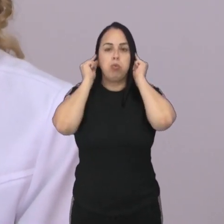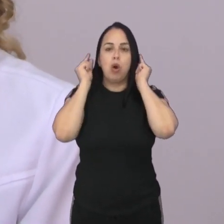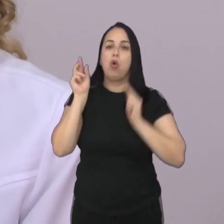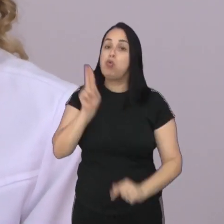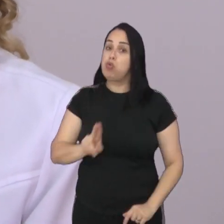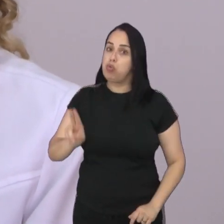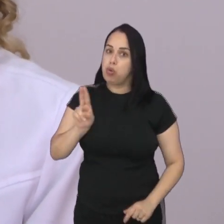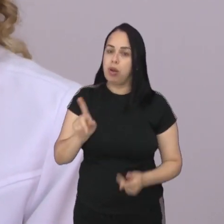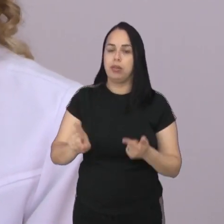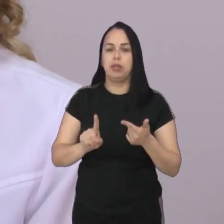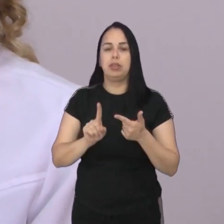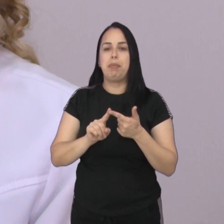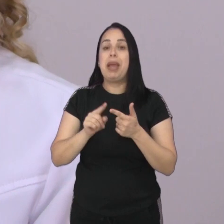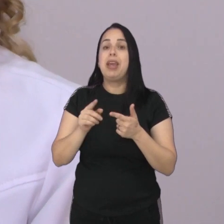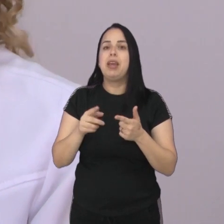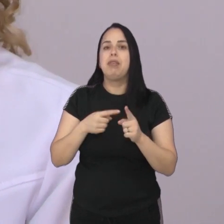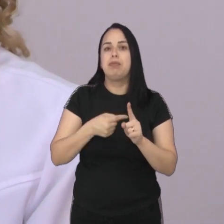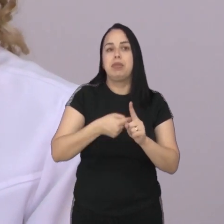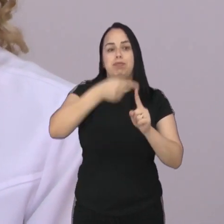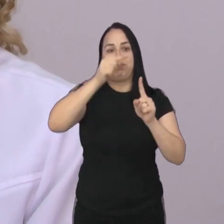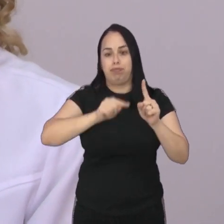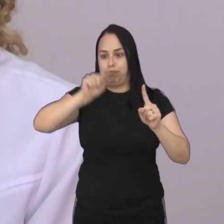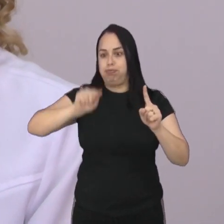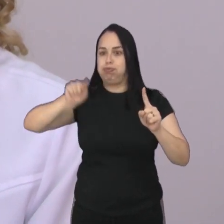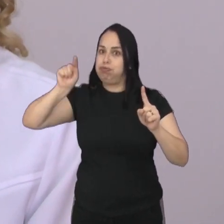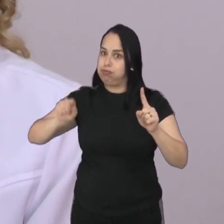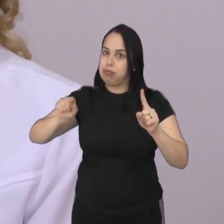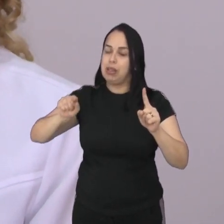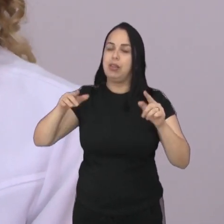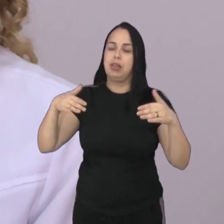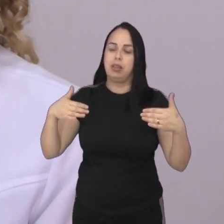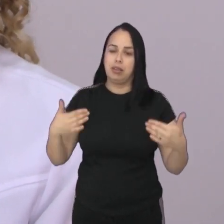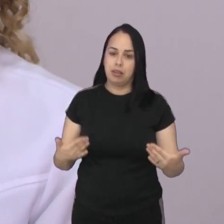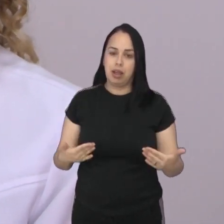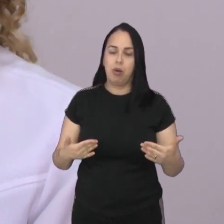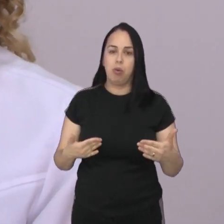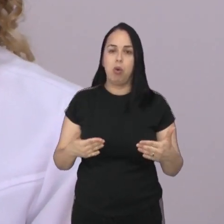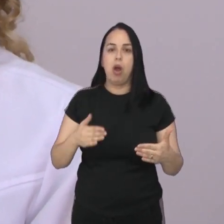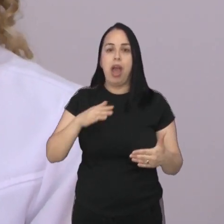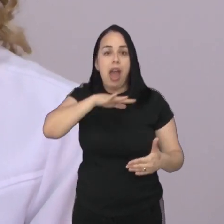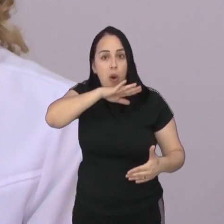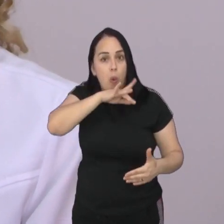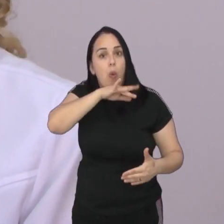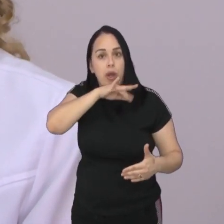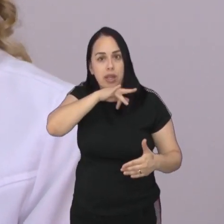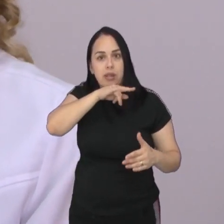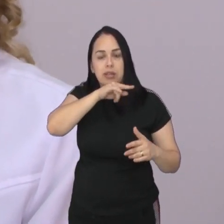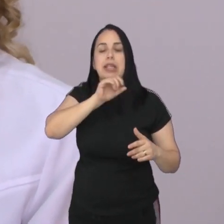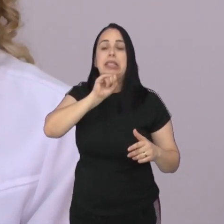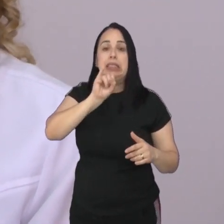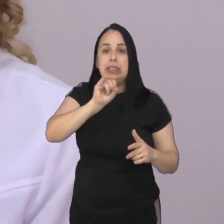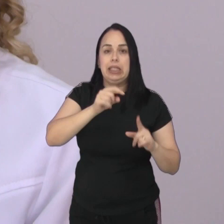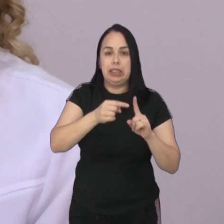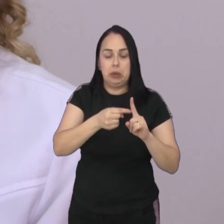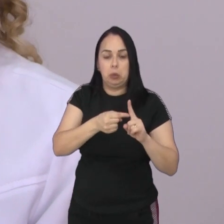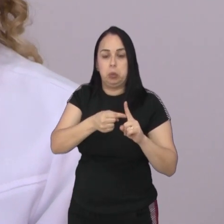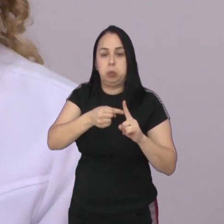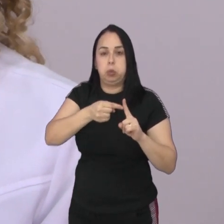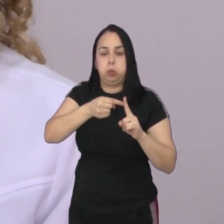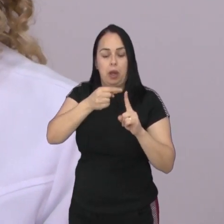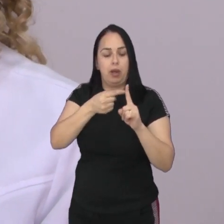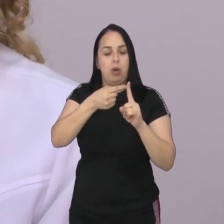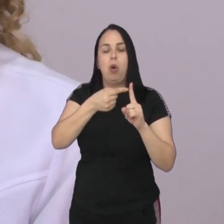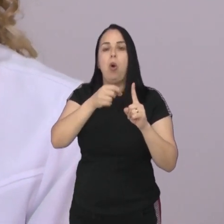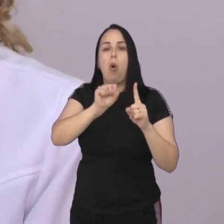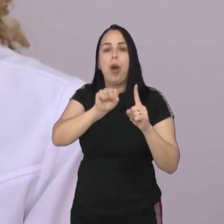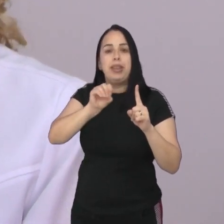fica exposta ao ruído, e também a intensidade do ruído. A gente considera ruim, já prejudicial ao ouvido, quando é